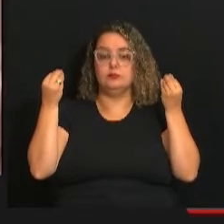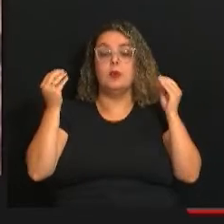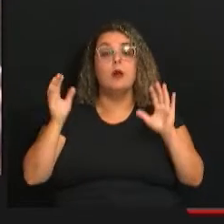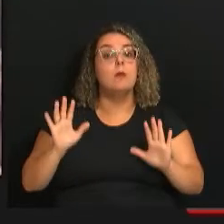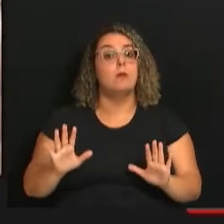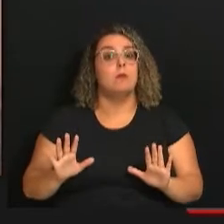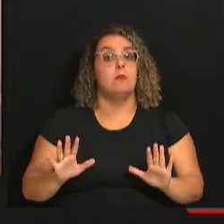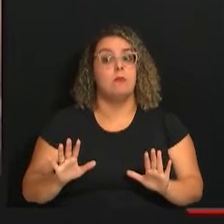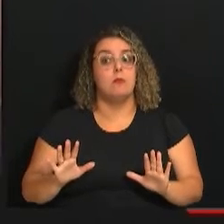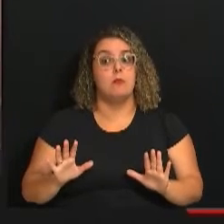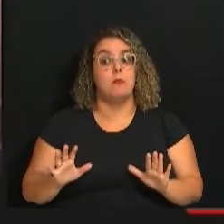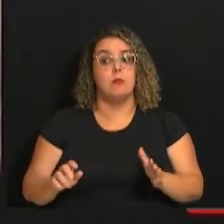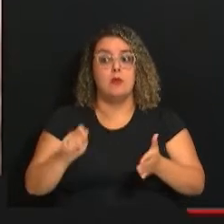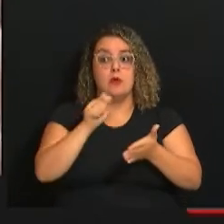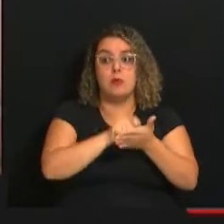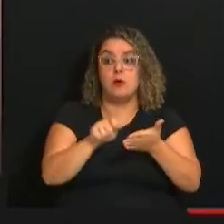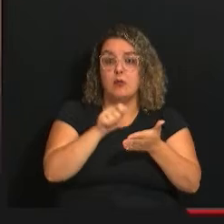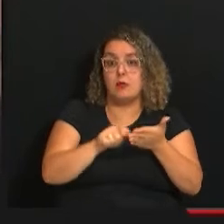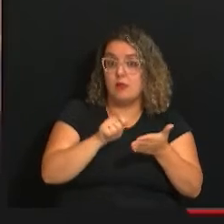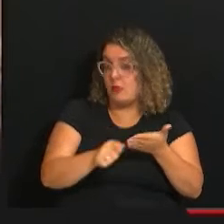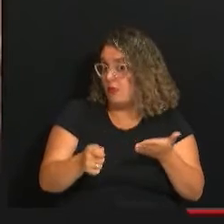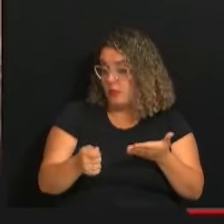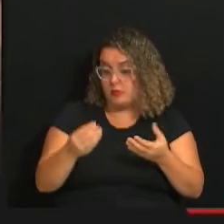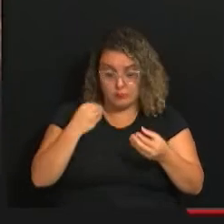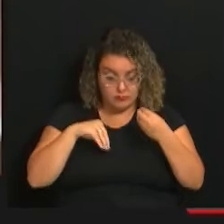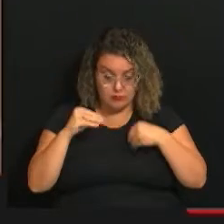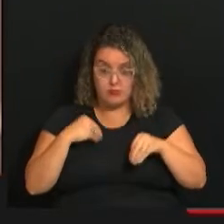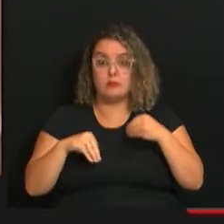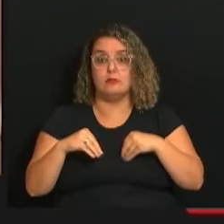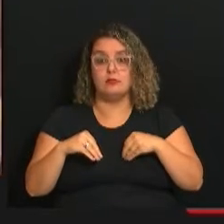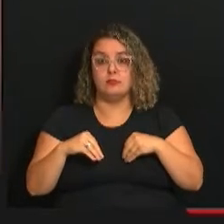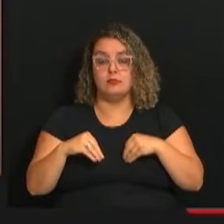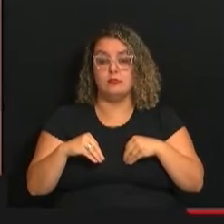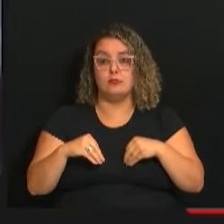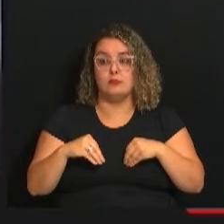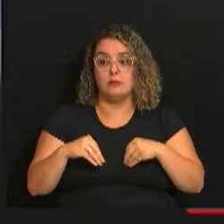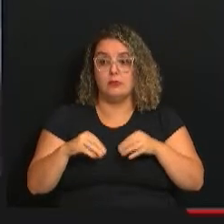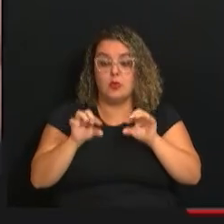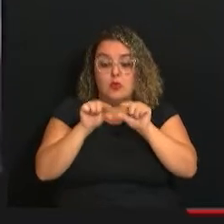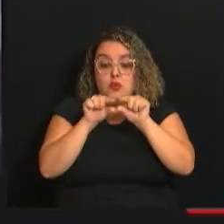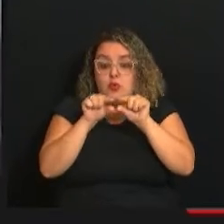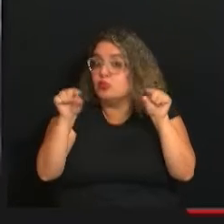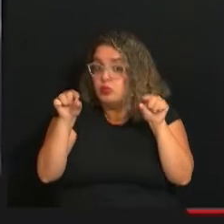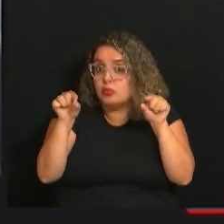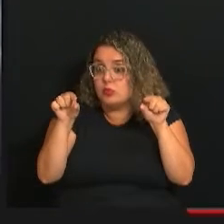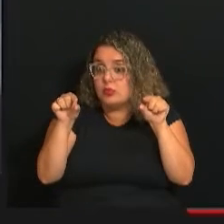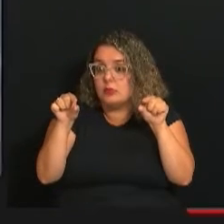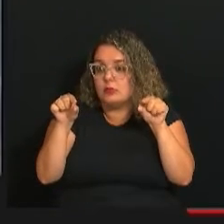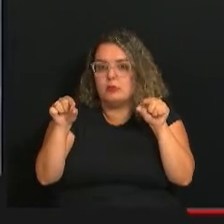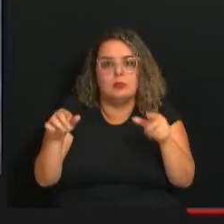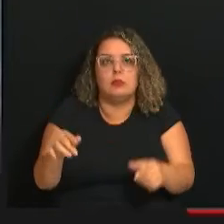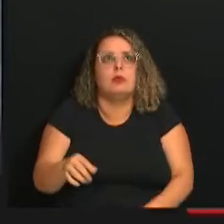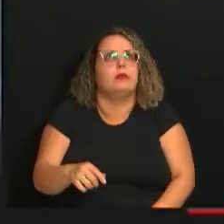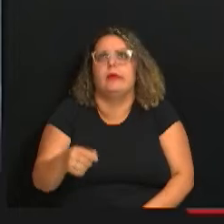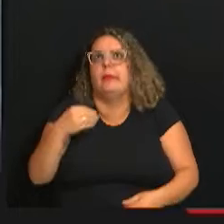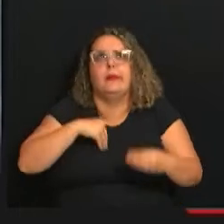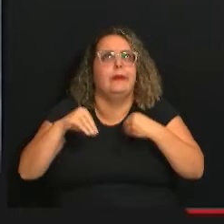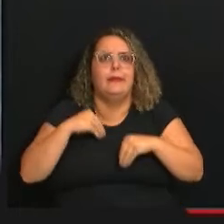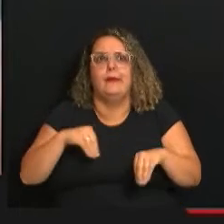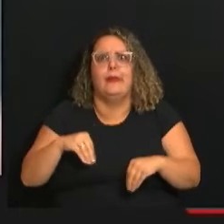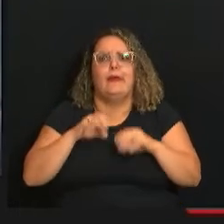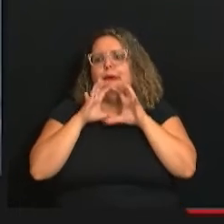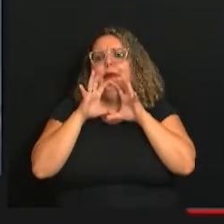Acontece que depressão é uma doença, você não vence com fé. Se fosse assim, Padre Marcelo Rossi teria vencido a